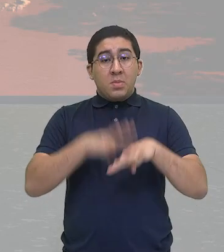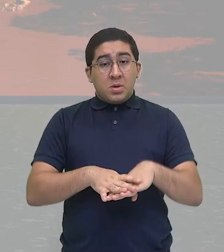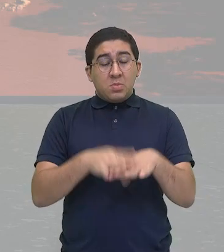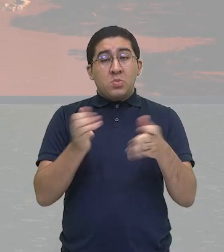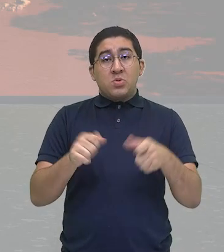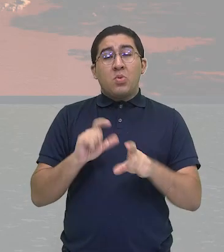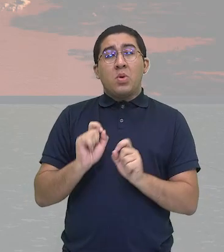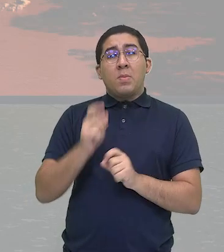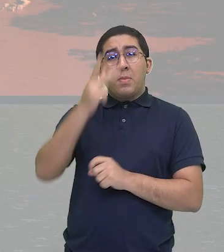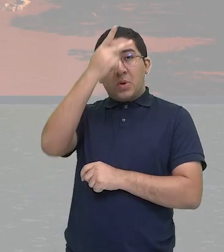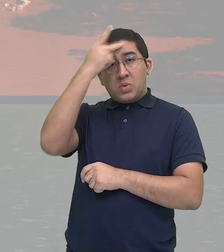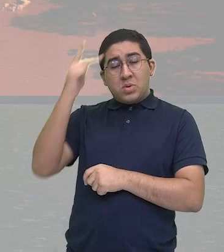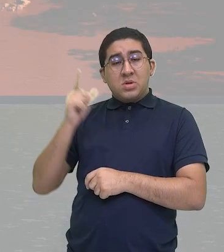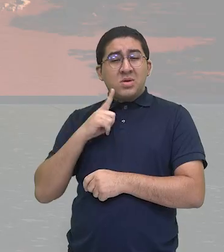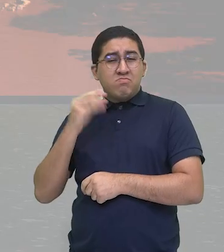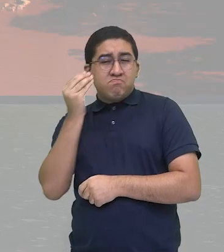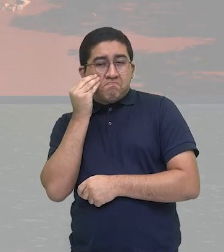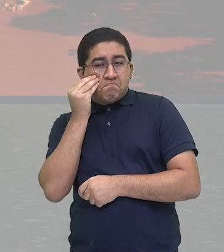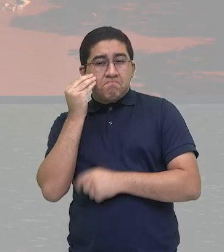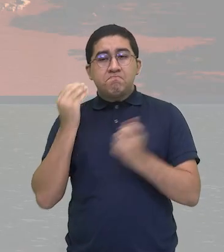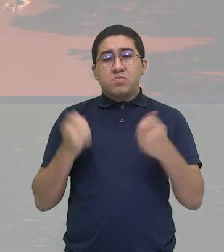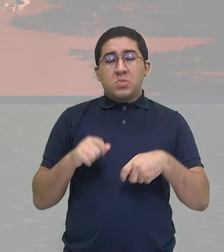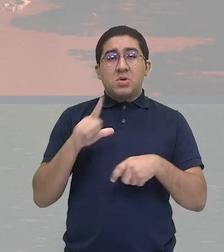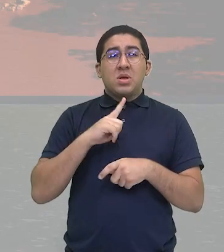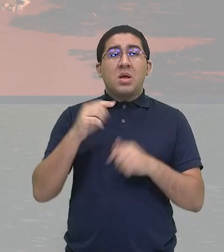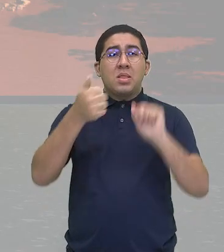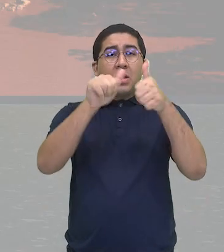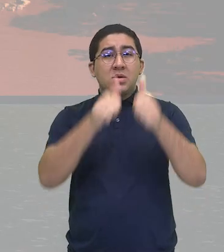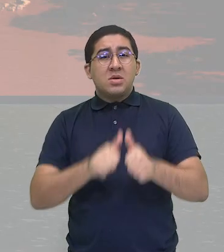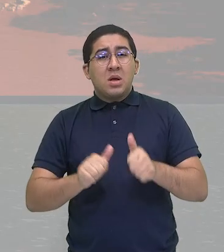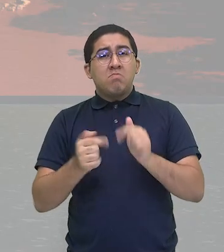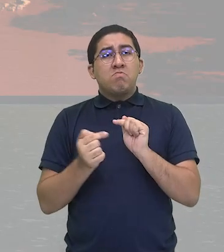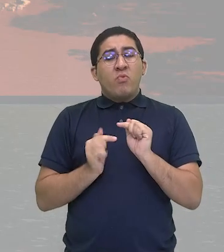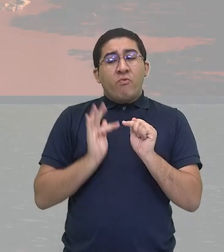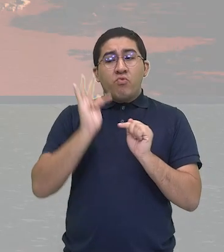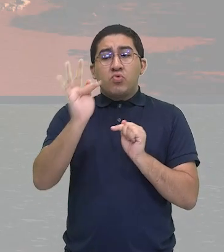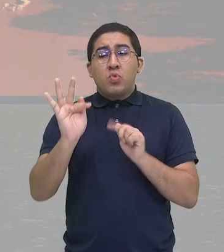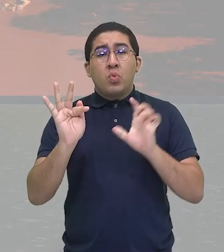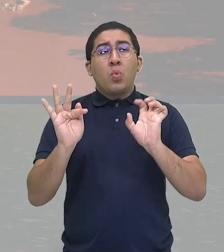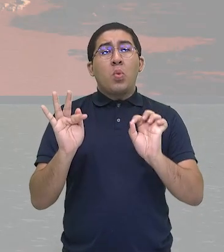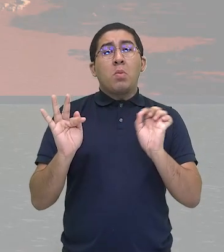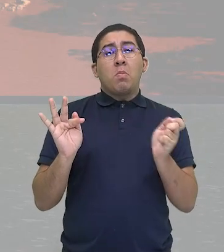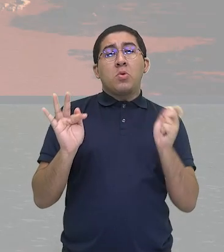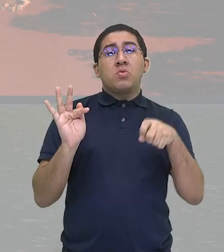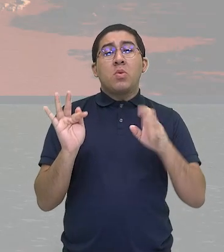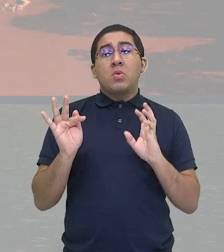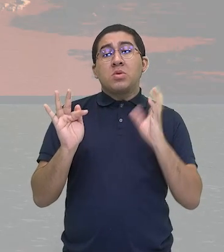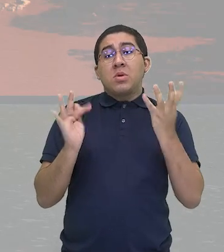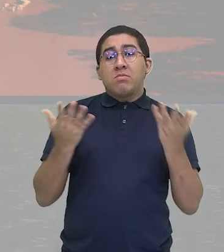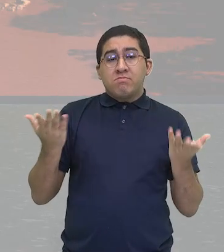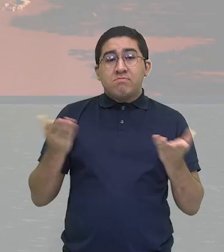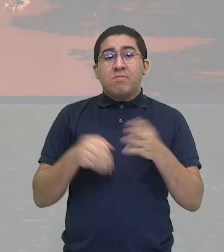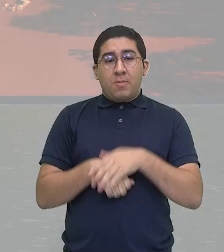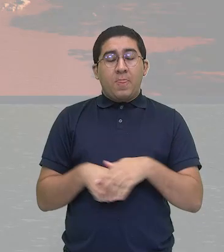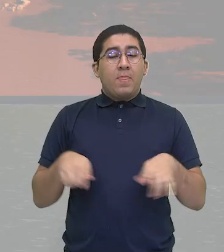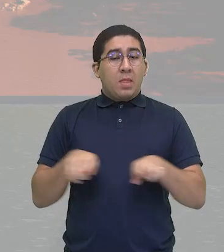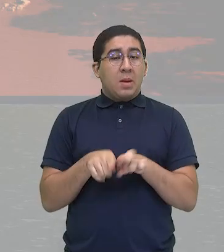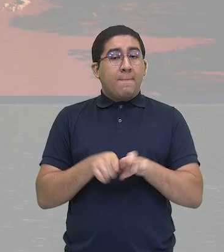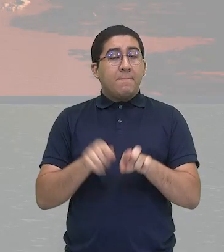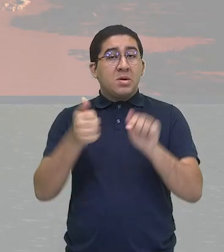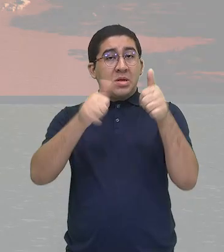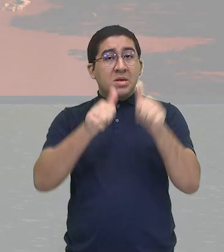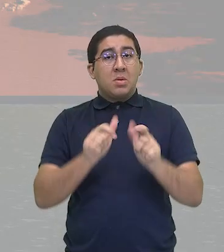permitem o quê? Fazer a simulação, prever cenários, do que pode acontecer, do futuro. E a gente também prevê